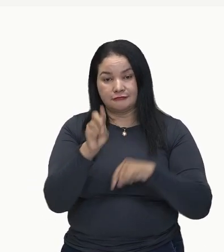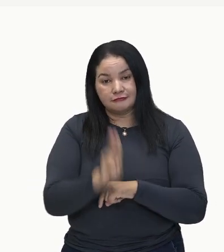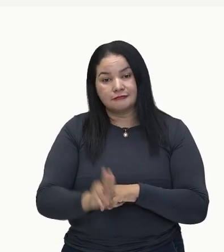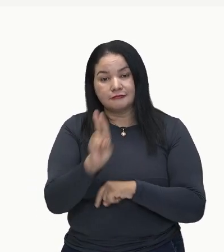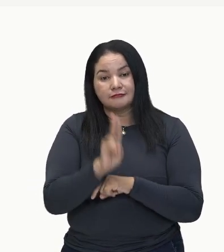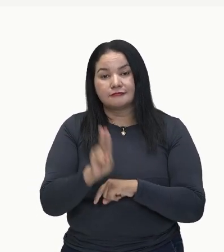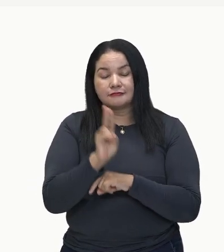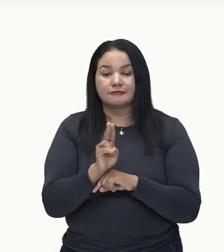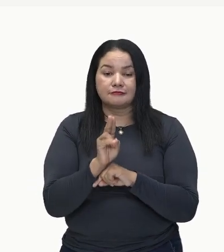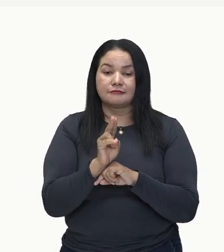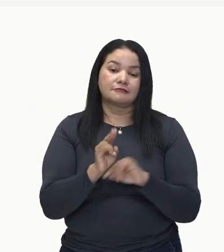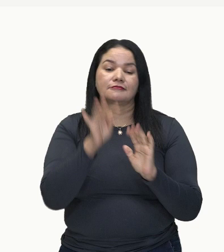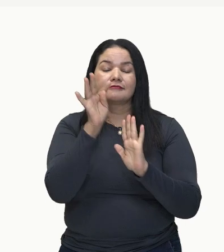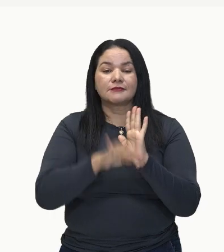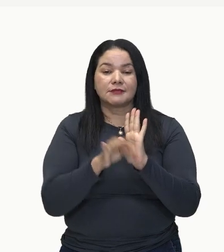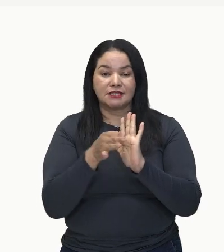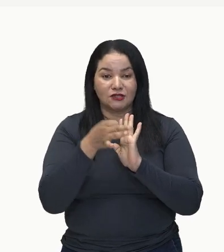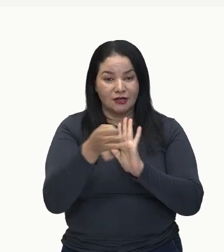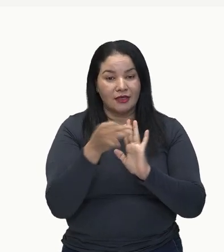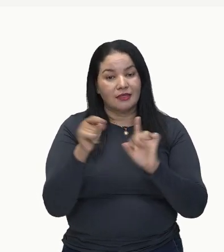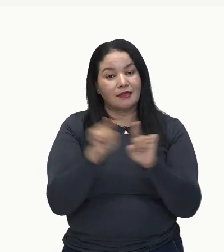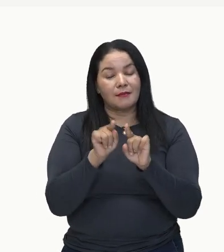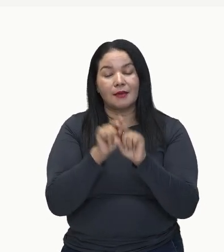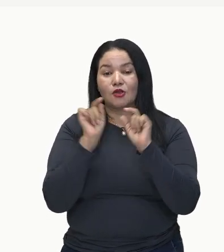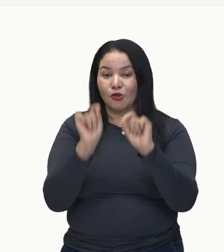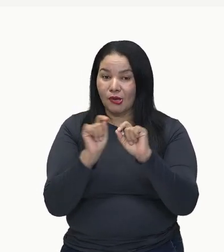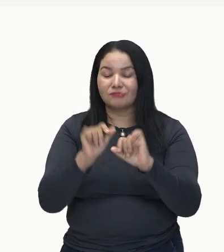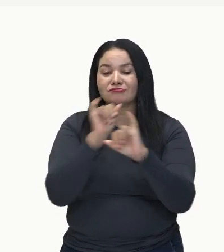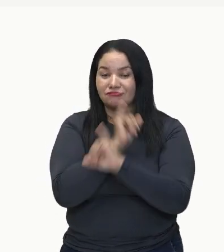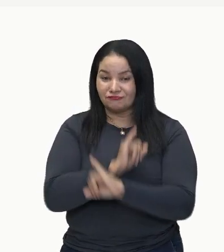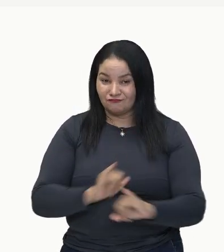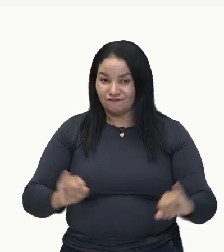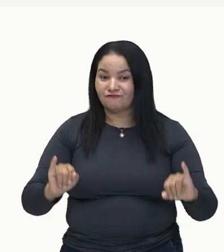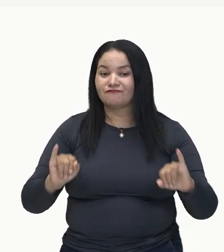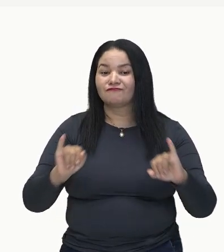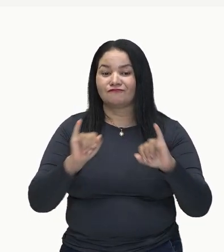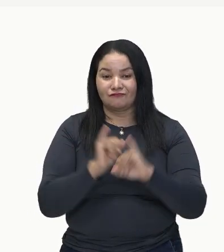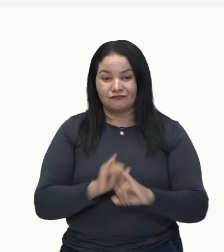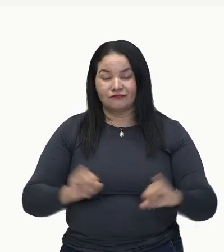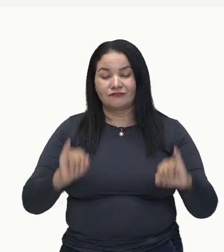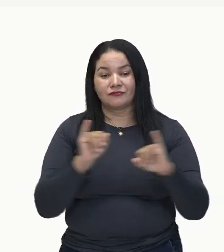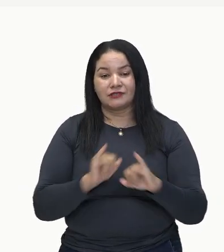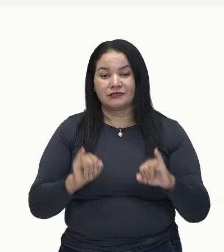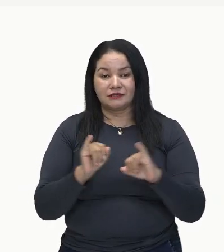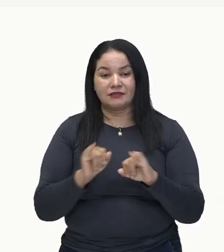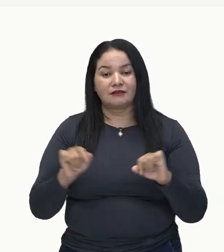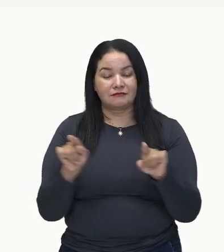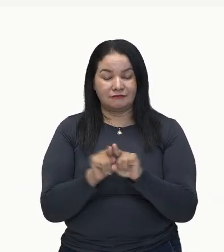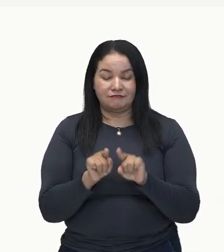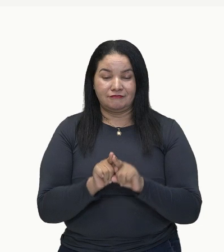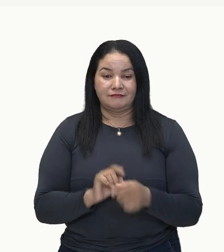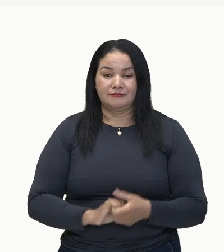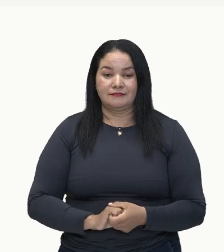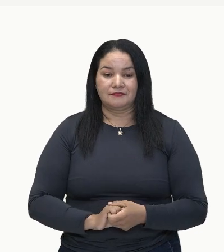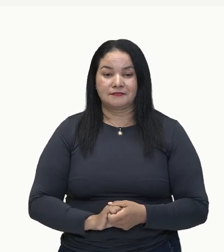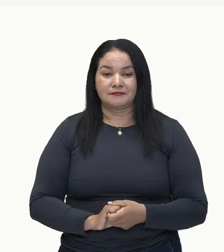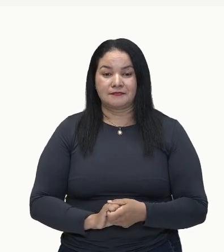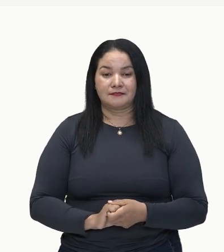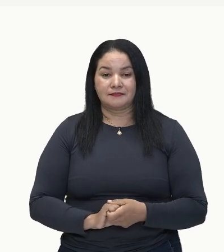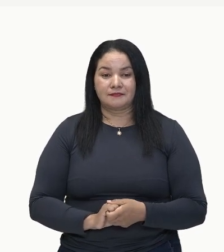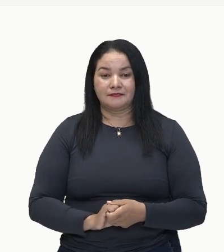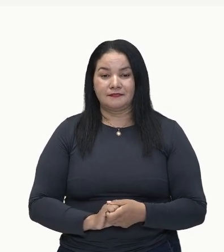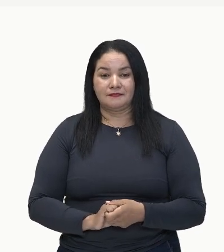resenha é fazer uma divulgação da obra. Divulgação da obra. Vai divulgar essa obra. Vai